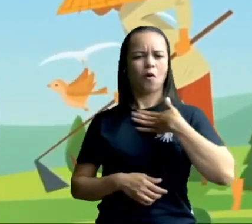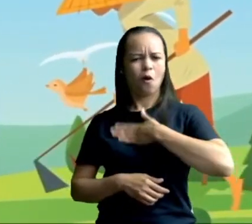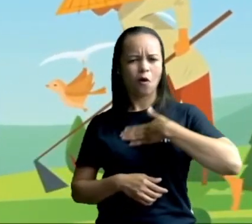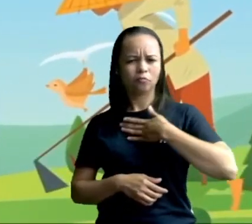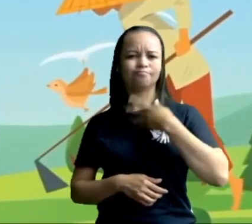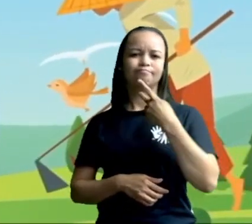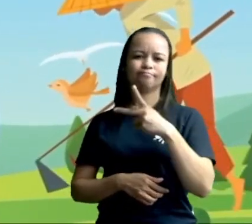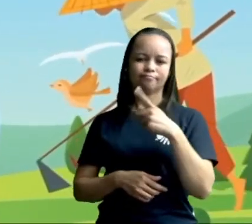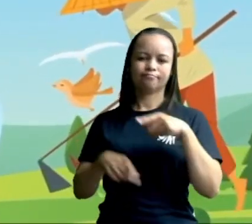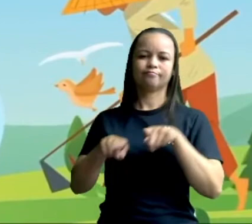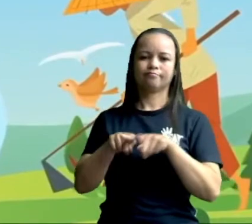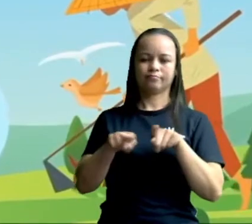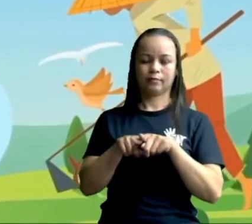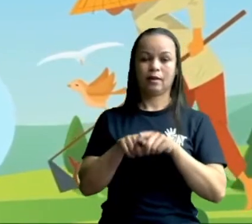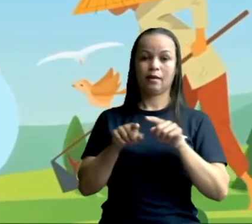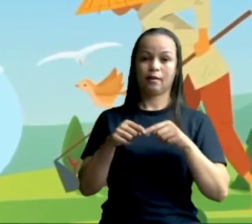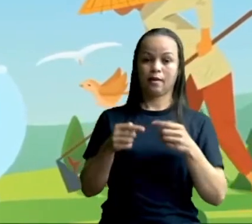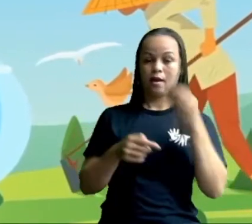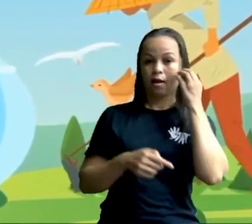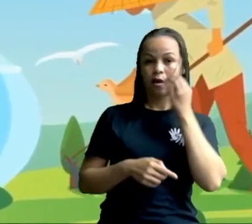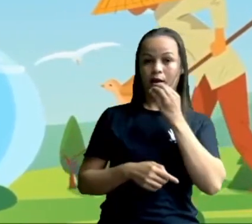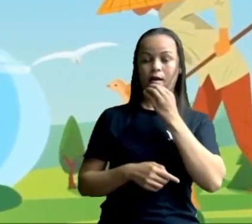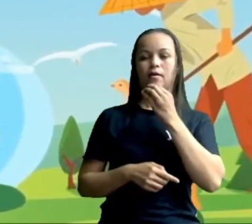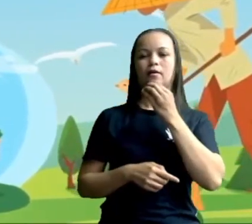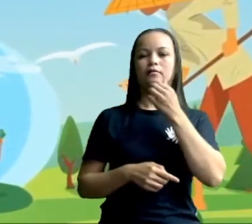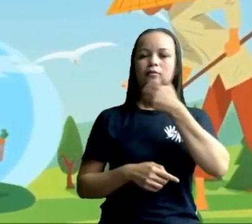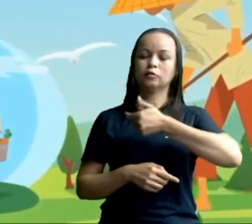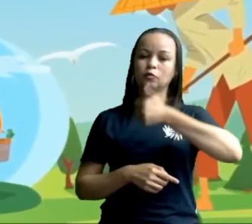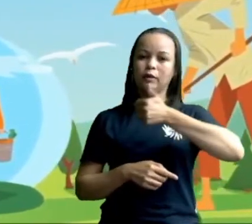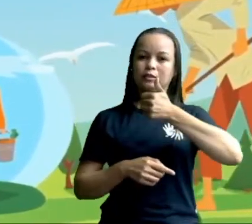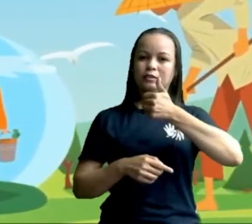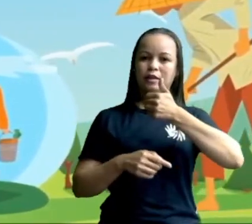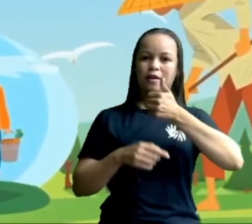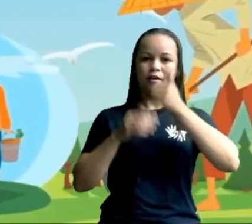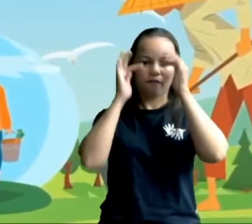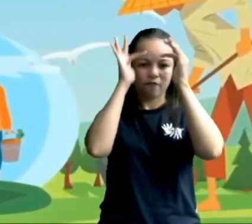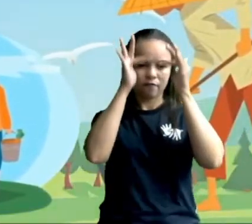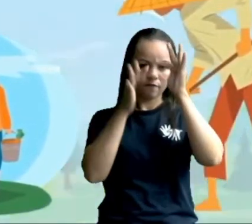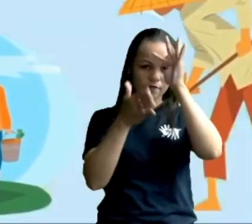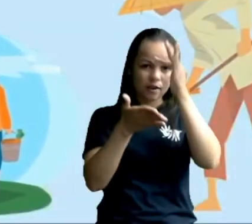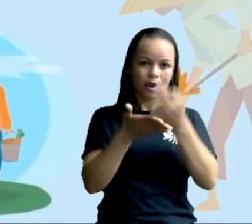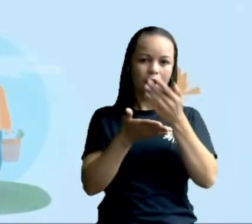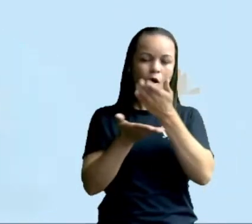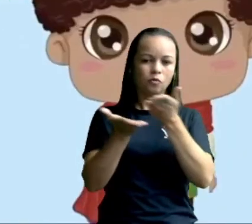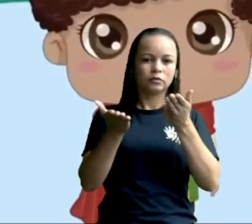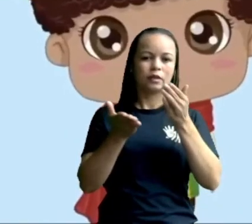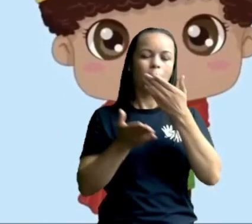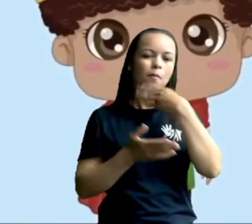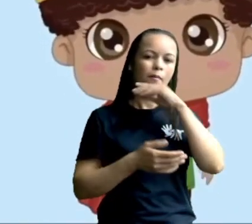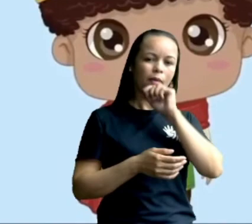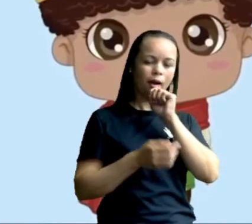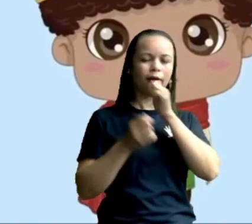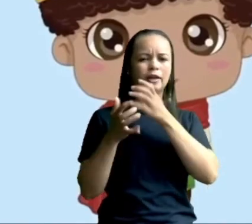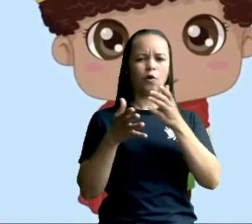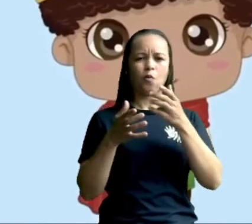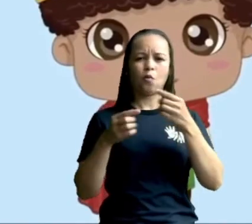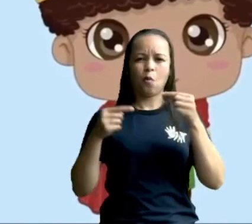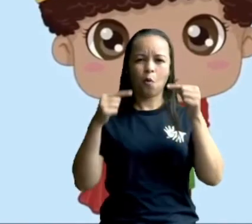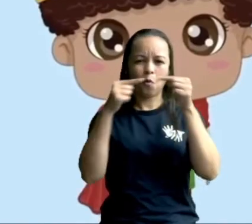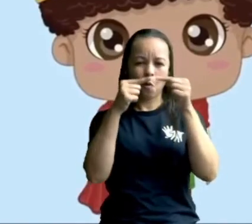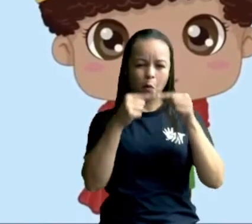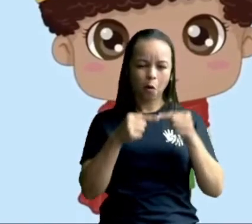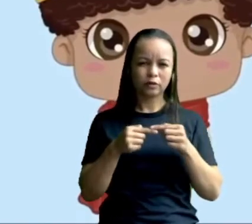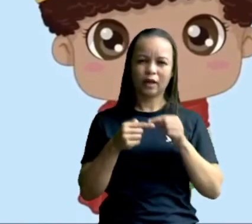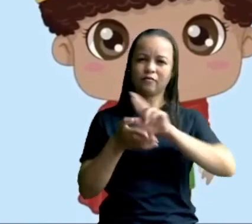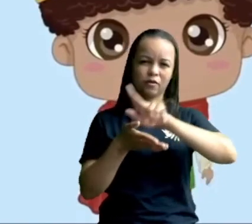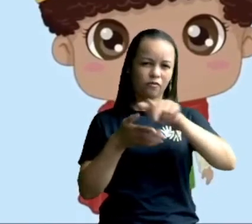dele, pois apesar de Dom Pedro ser fiel ao seu pai, ele não concordava com muitas coisas. A regência